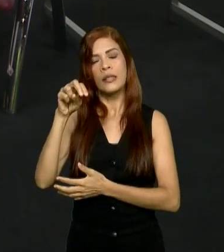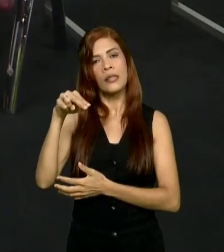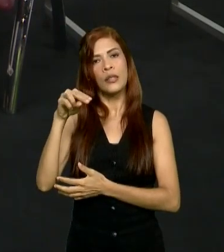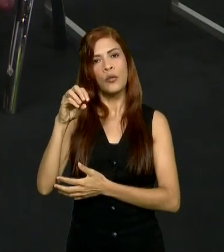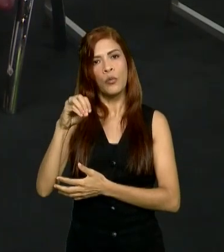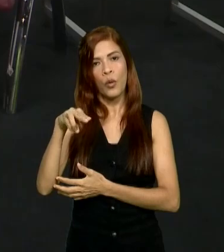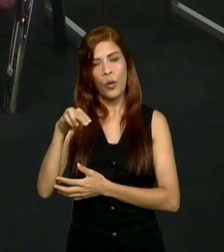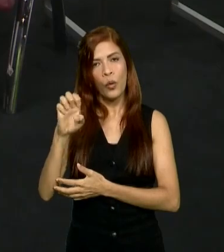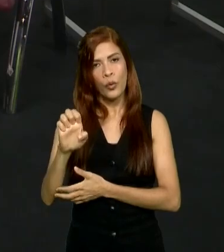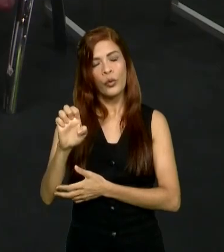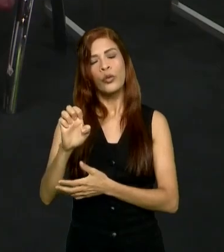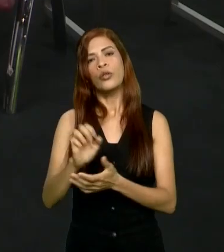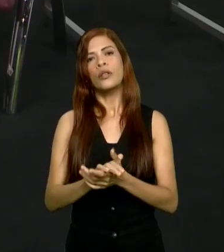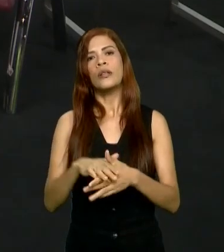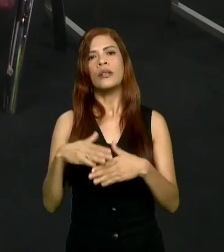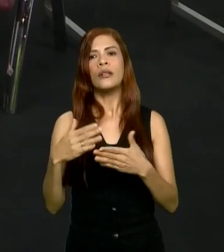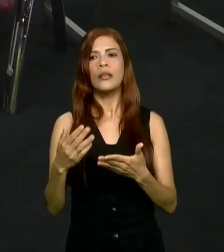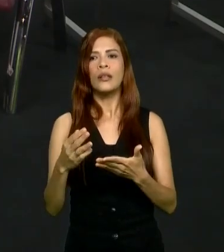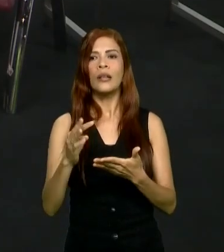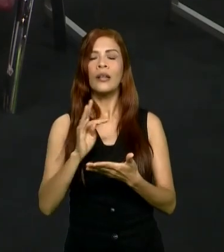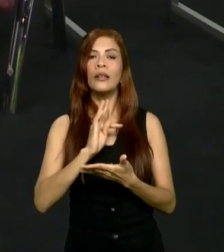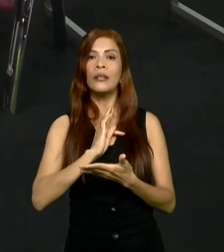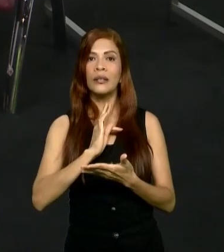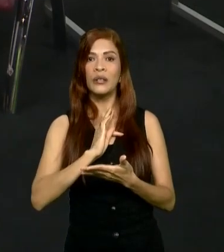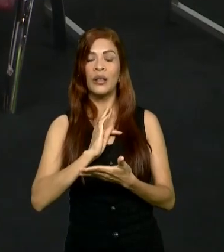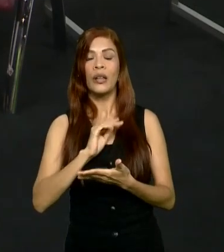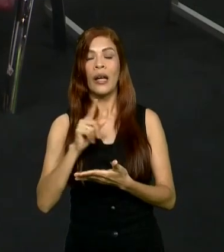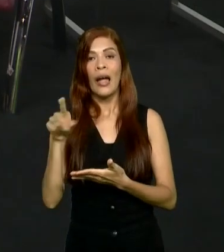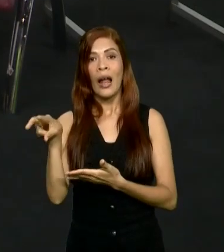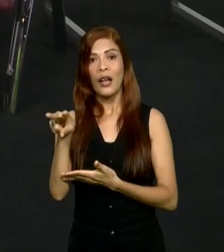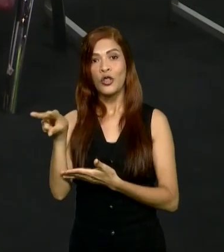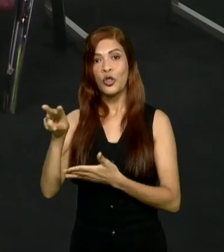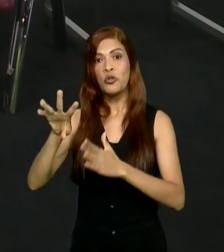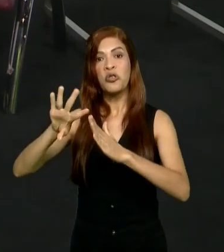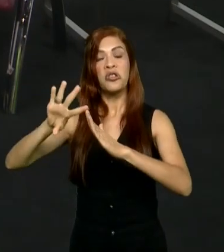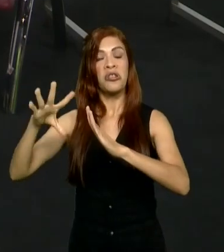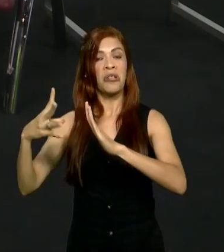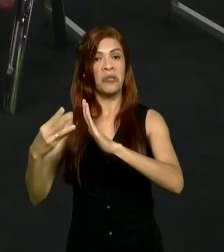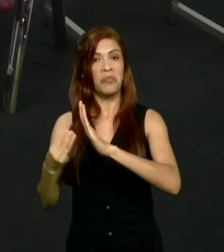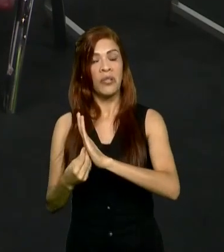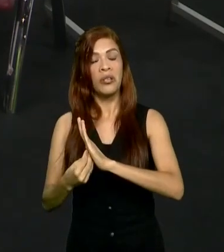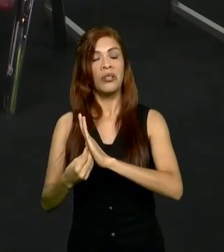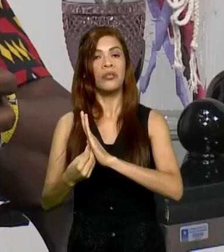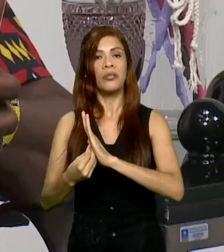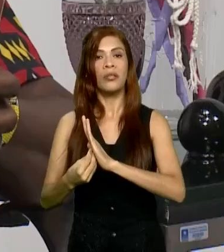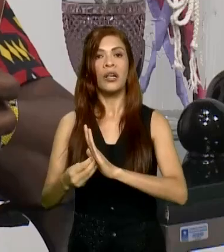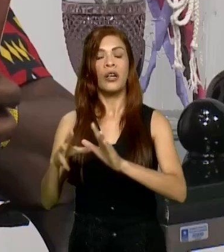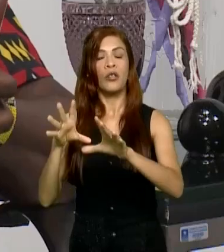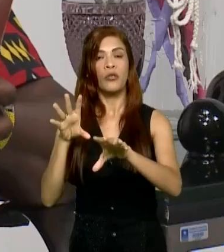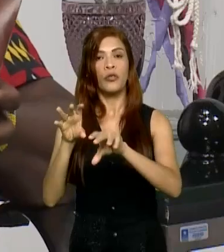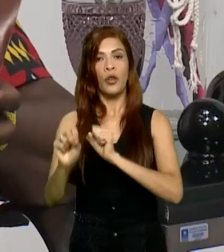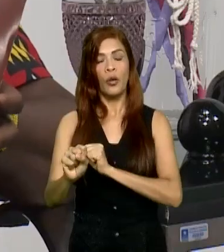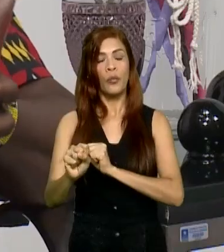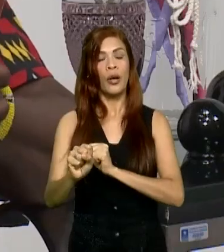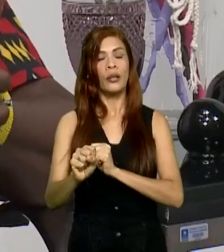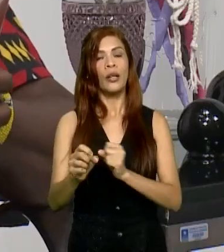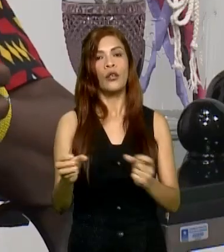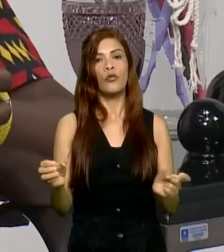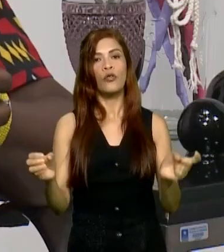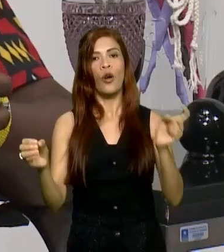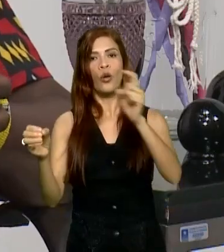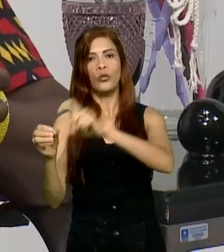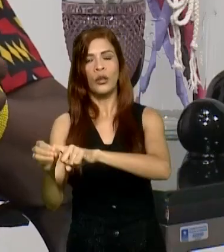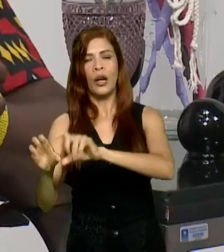que traz nessas técnicas, elas eram quilombola Tá vendo? formada e voltaram para a comunidade para contribuir. Então